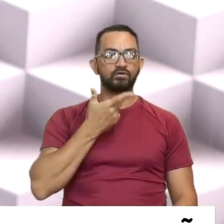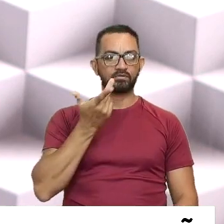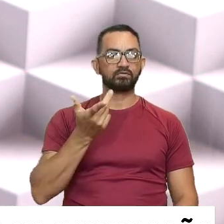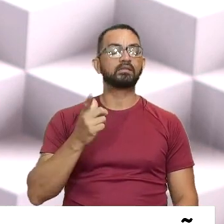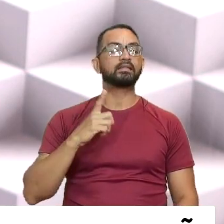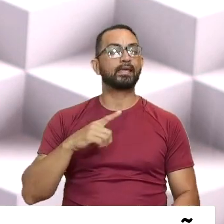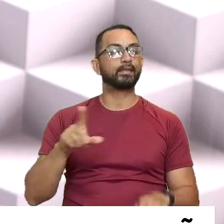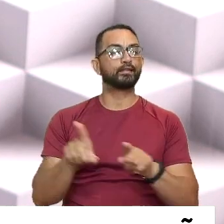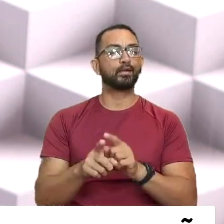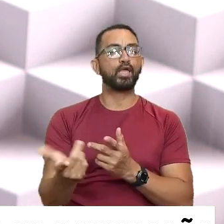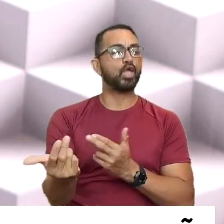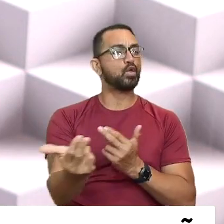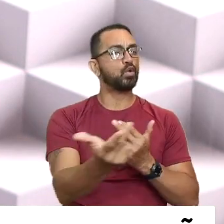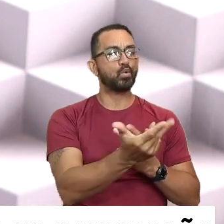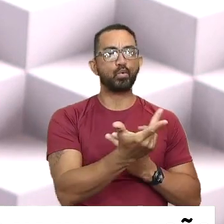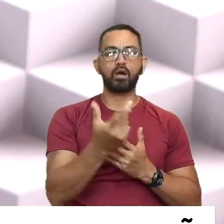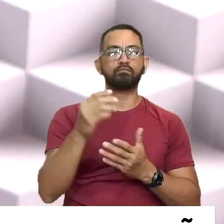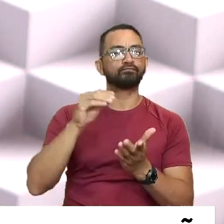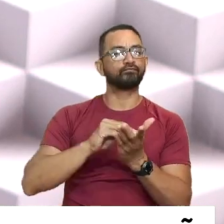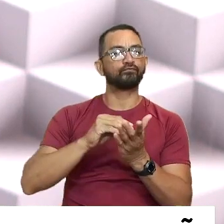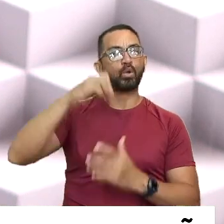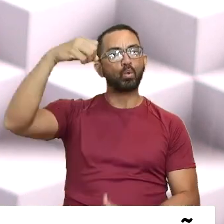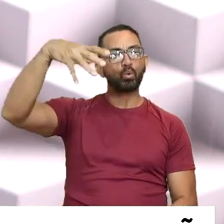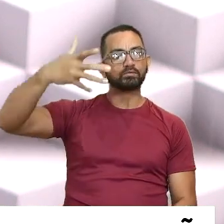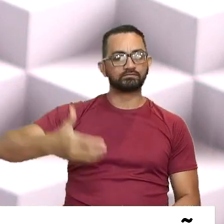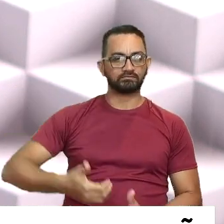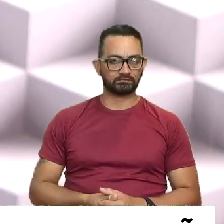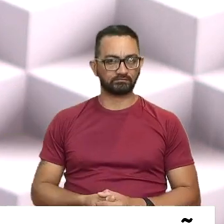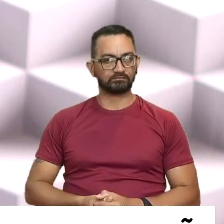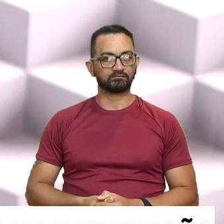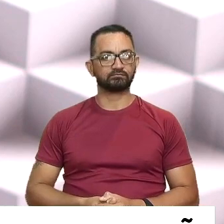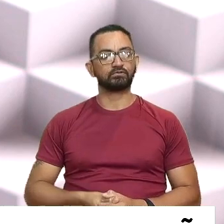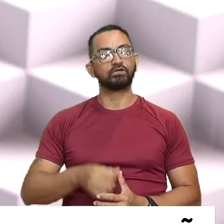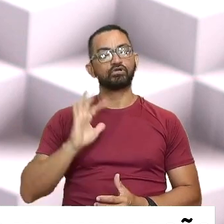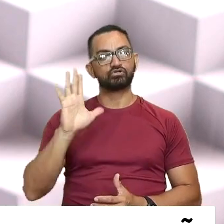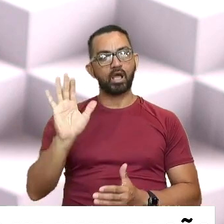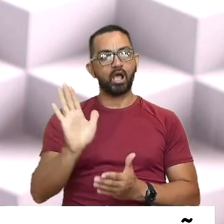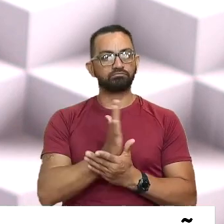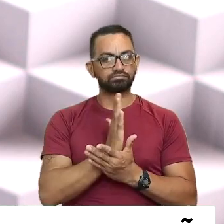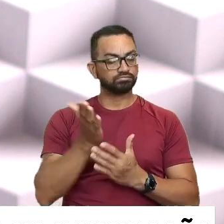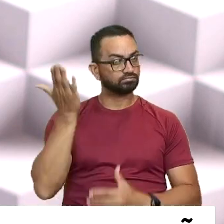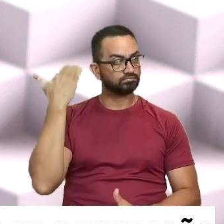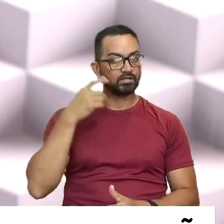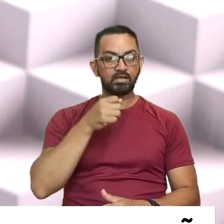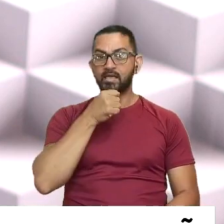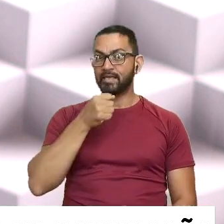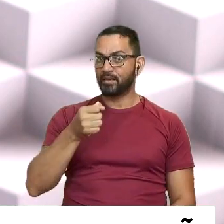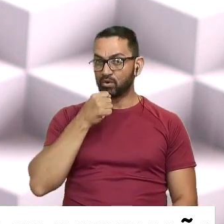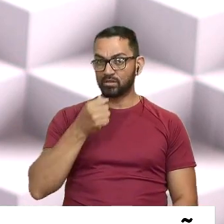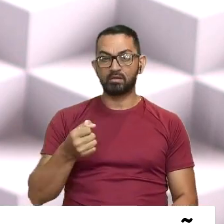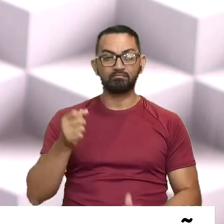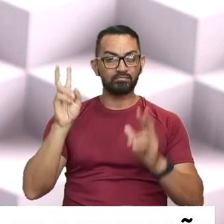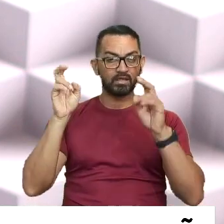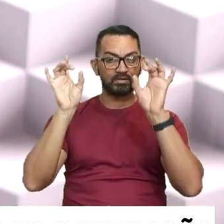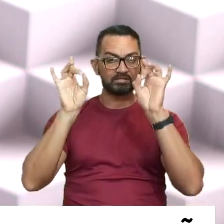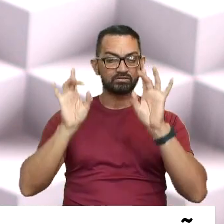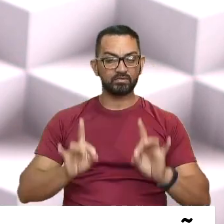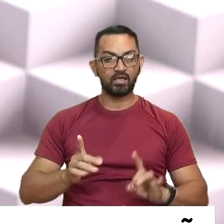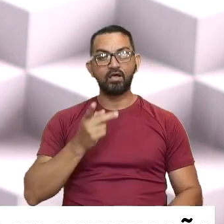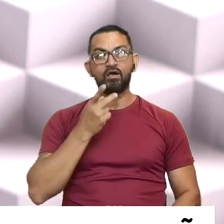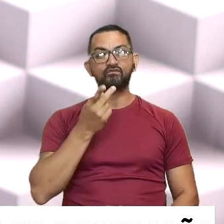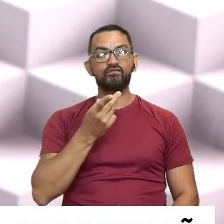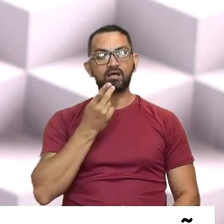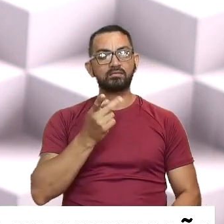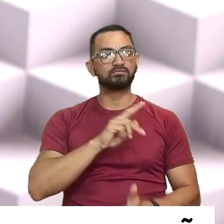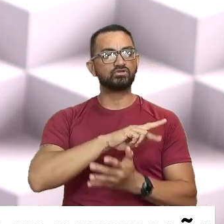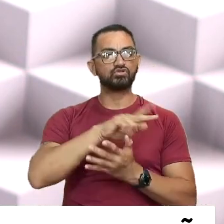pessoal comentando, dizendo que também tem outros pontos na cidade que está na mesma situação. A gente já fez, alguns dias atrás, uma reportagem também